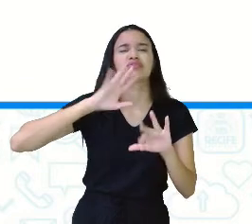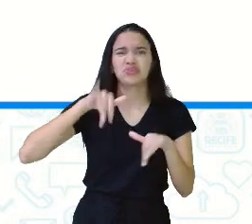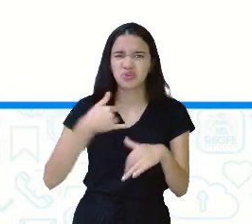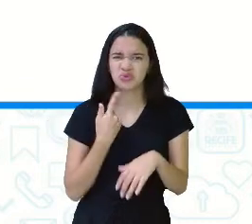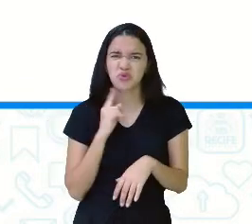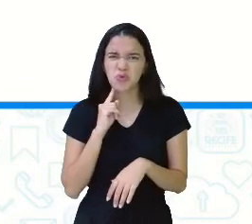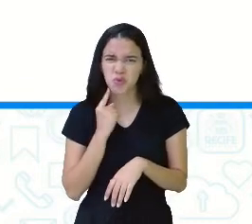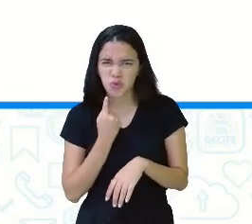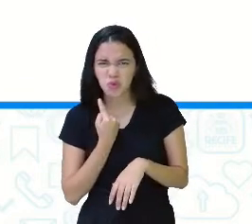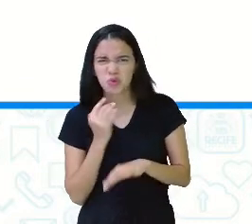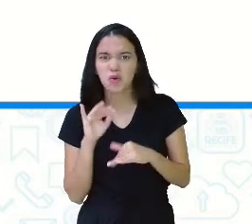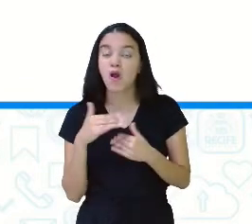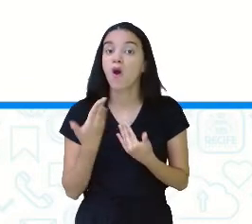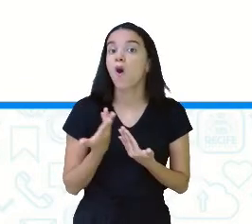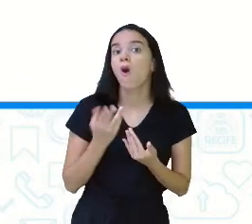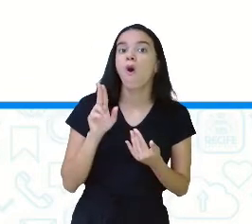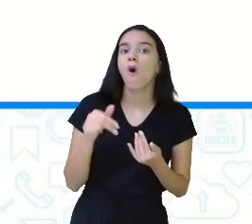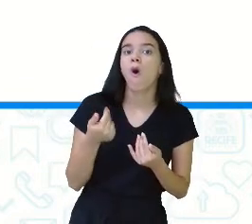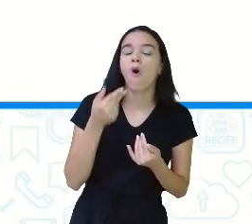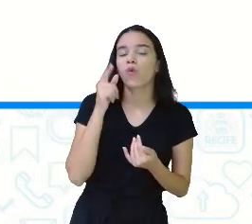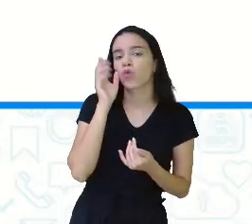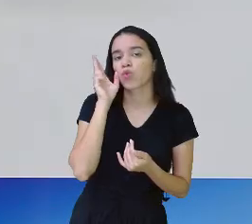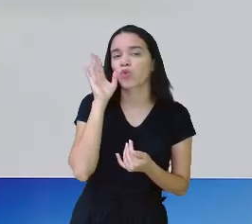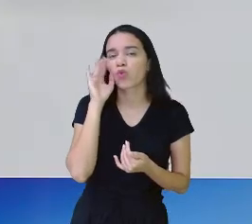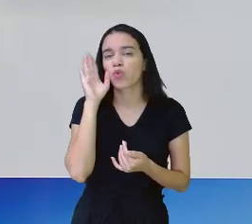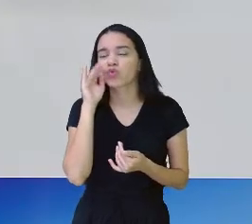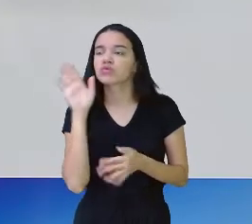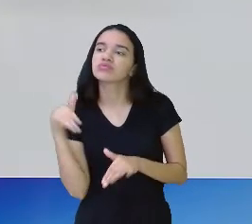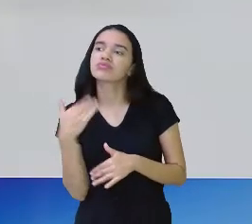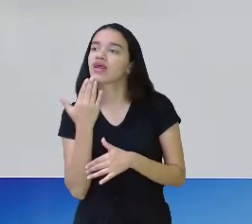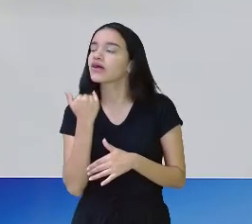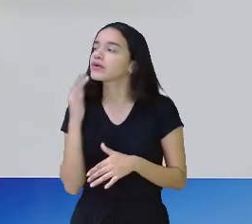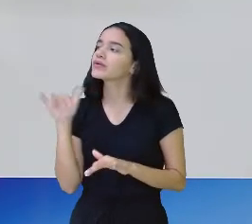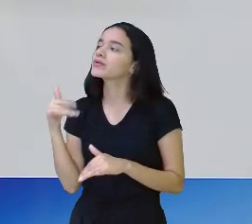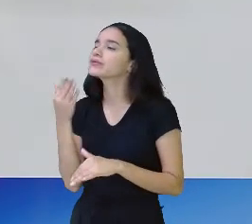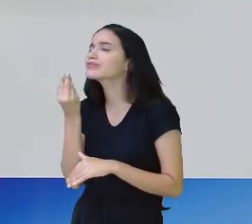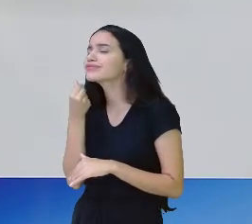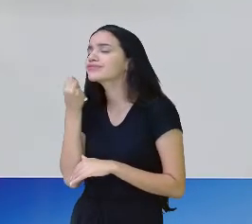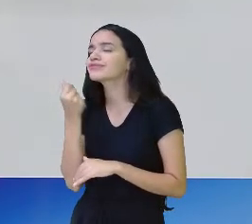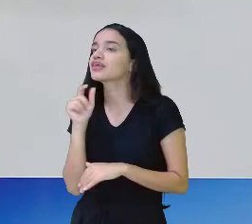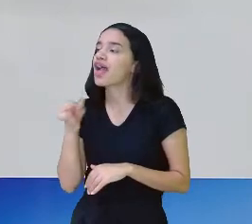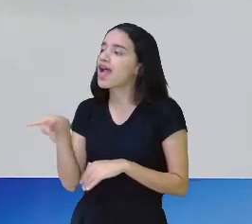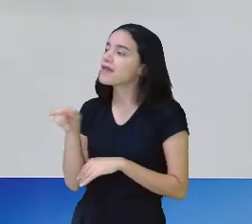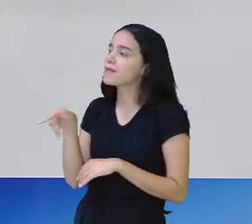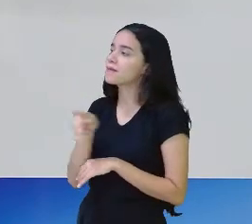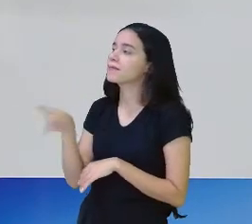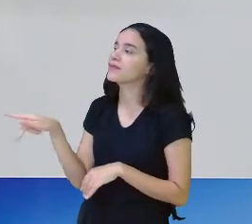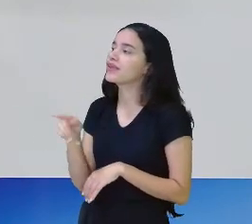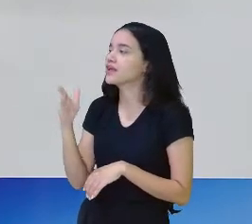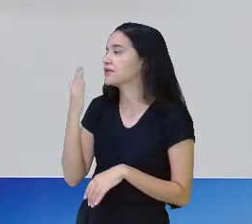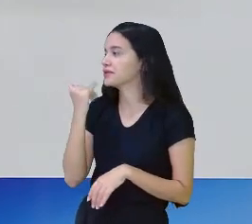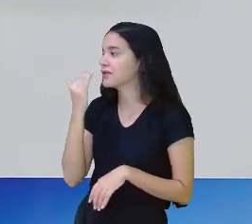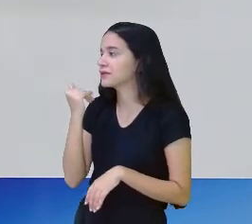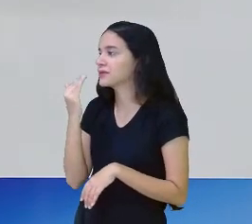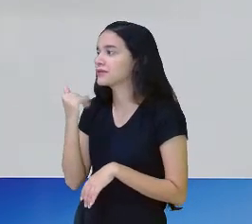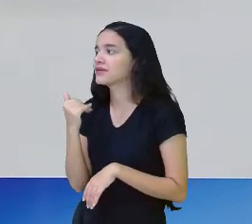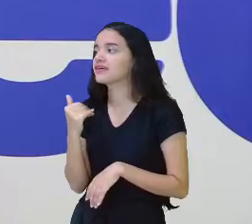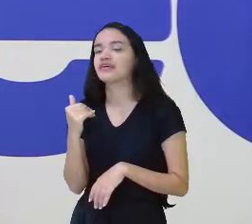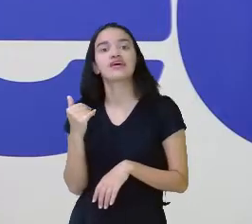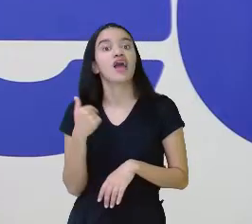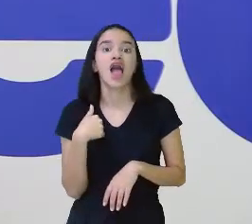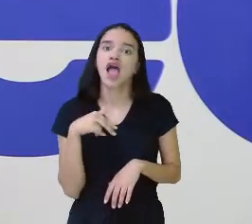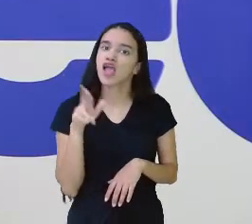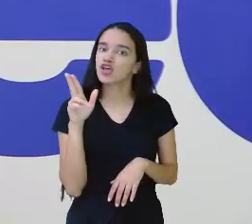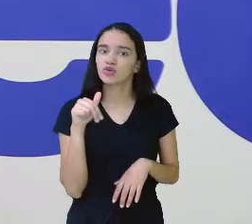nojo ou curioso para experimentar? Professora Márcia, a senhora já comeu escargot?